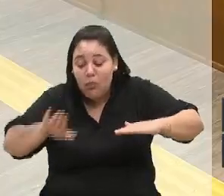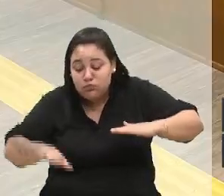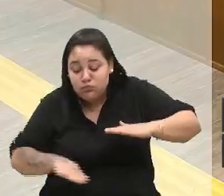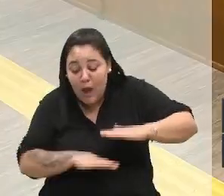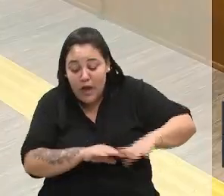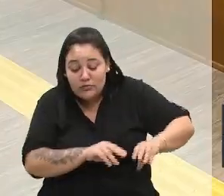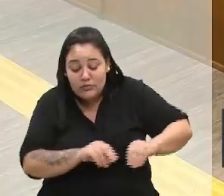Obrigado.